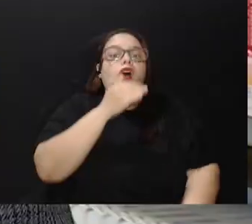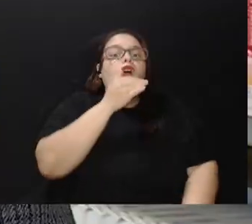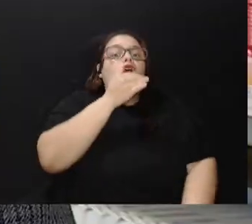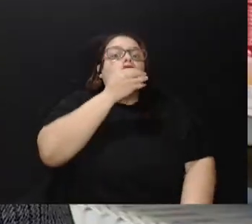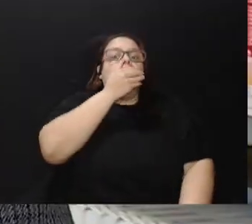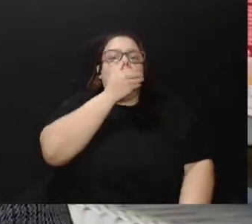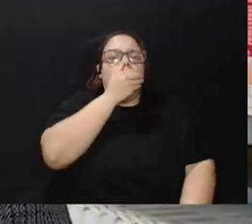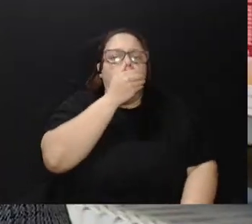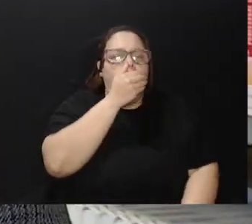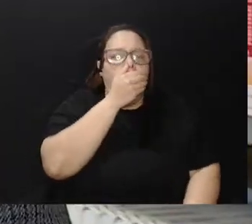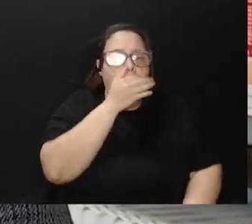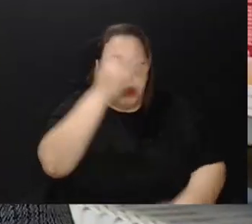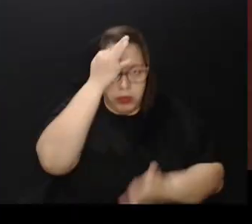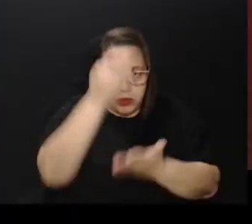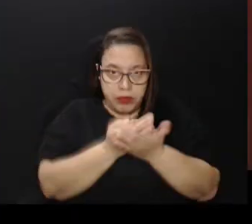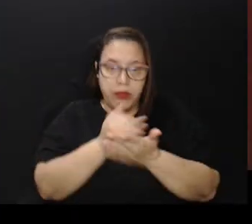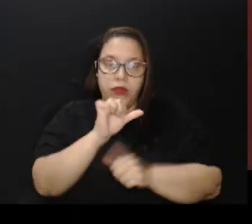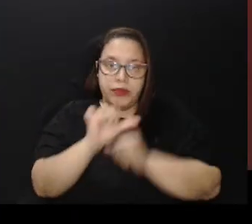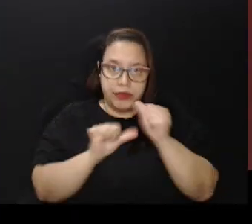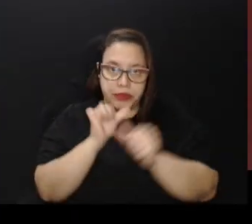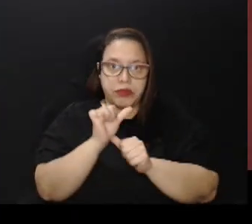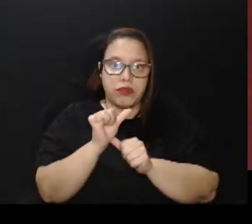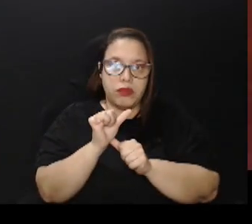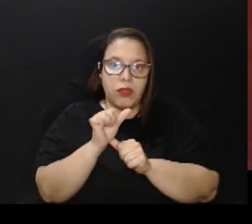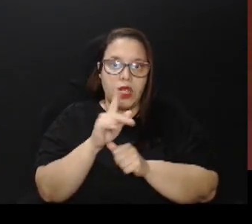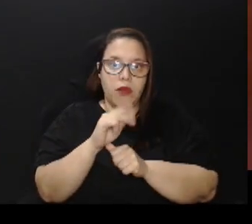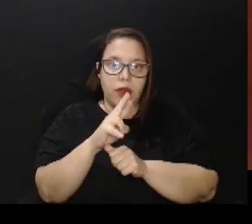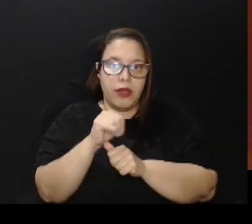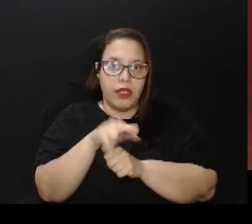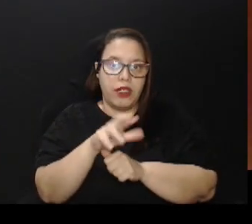de vertente presbiteriana, né?